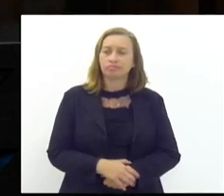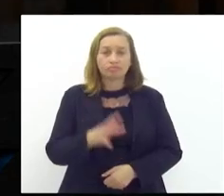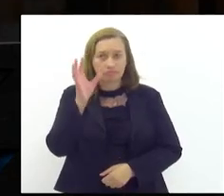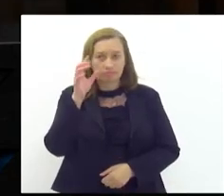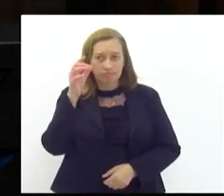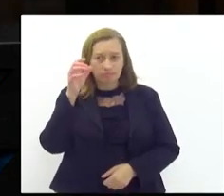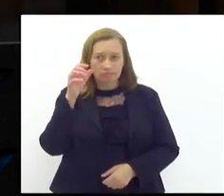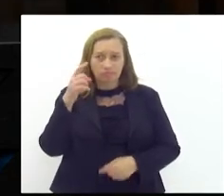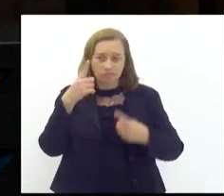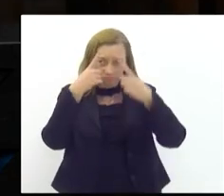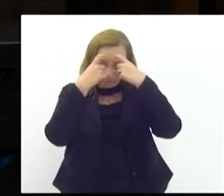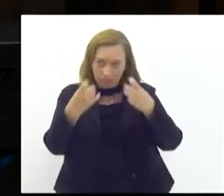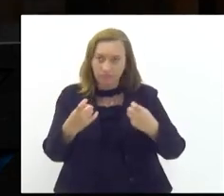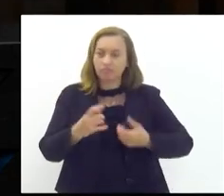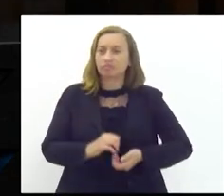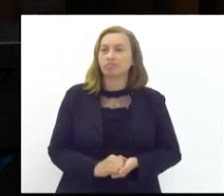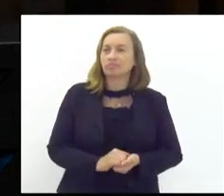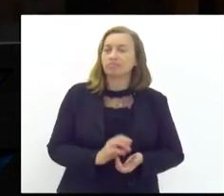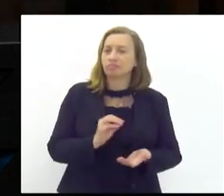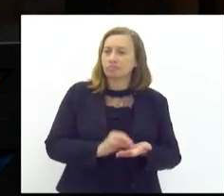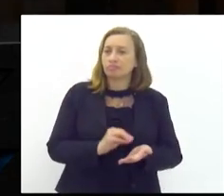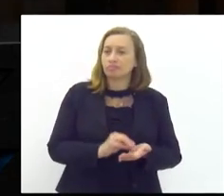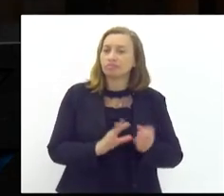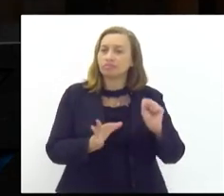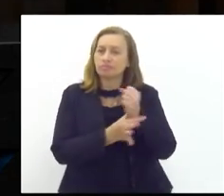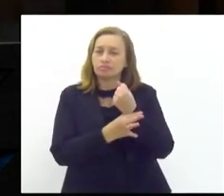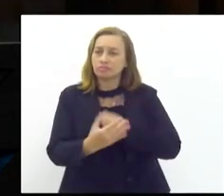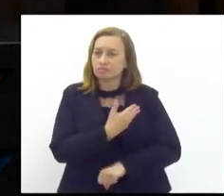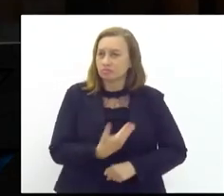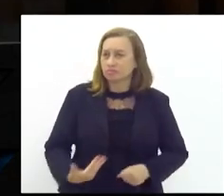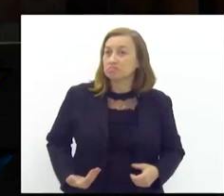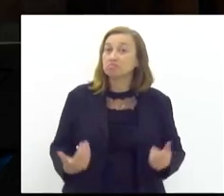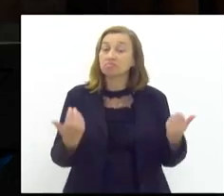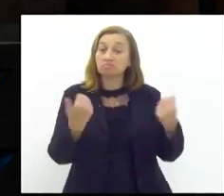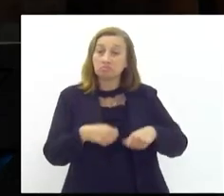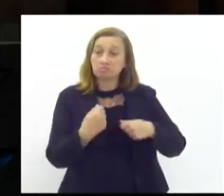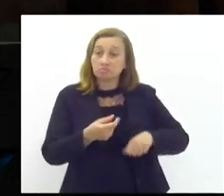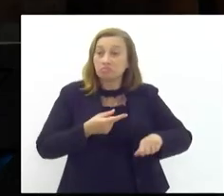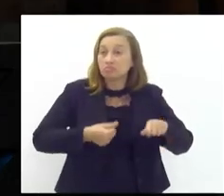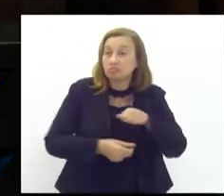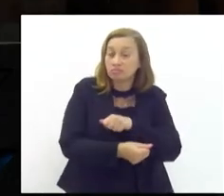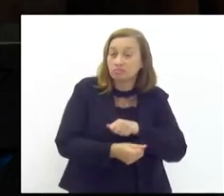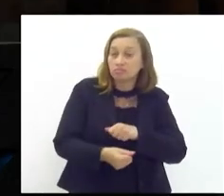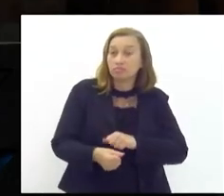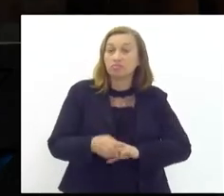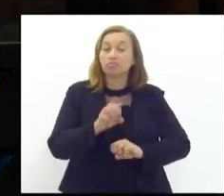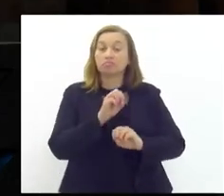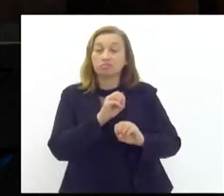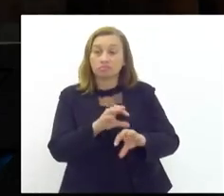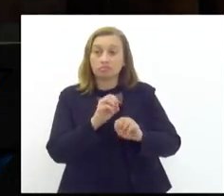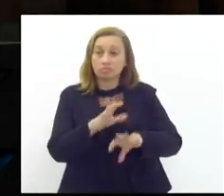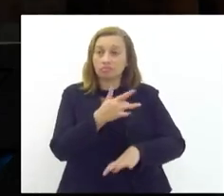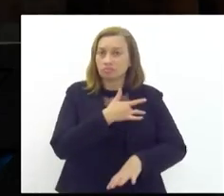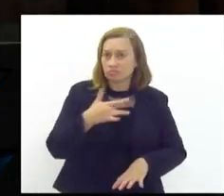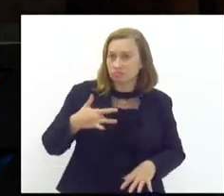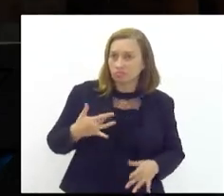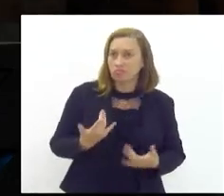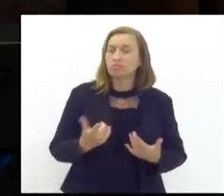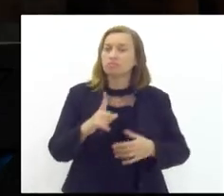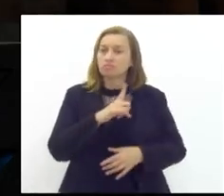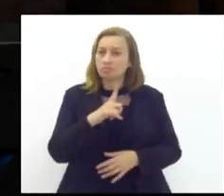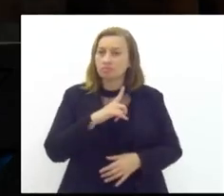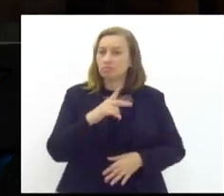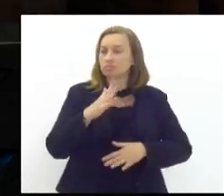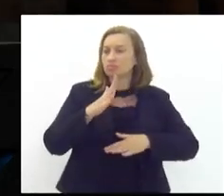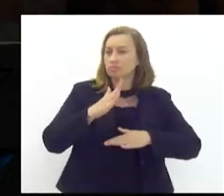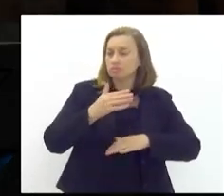violência de insegurança pública é preciso investimento em educação em saúde mas temos os professores